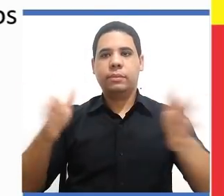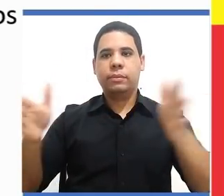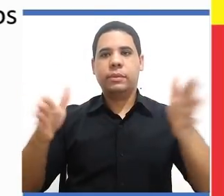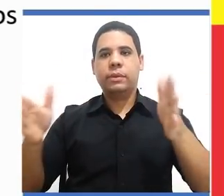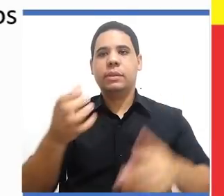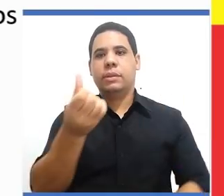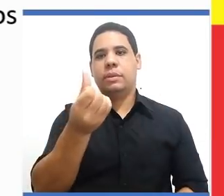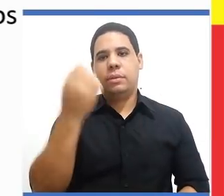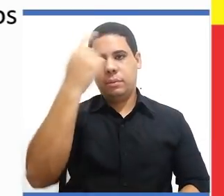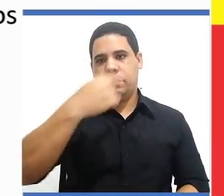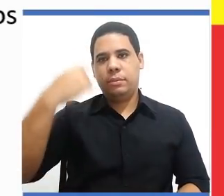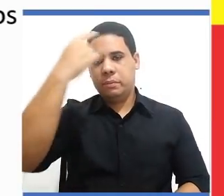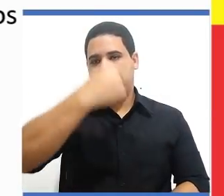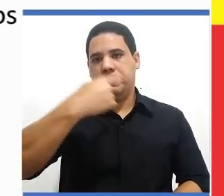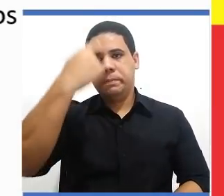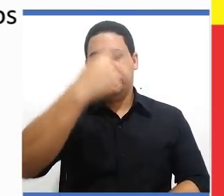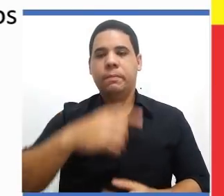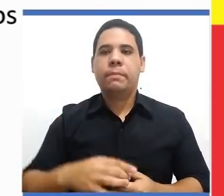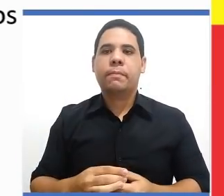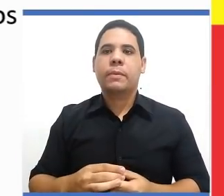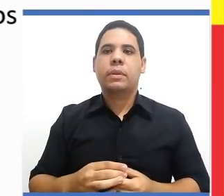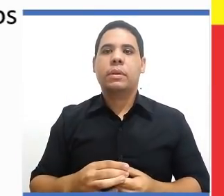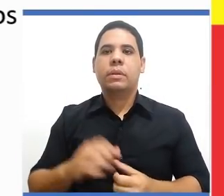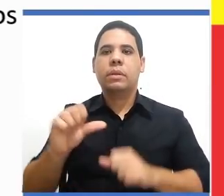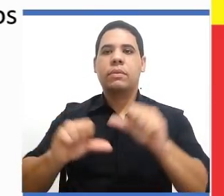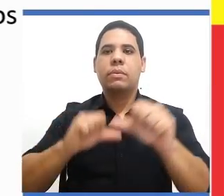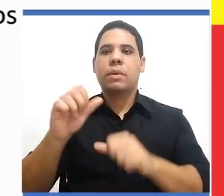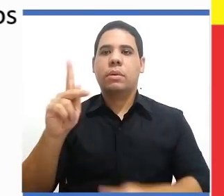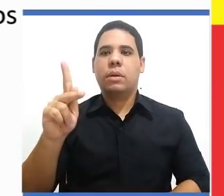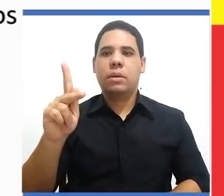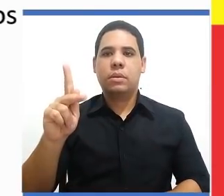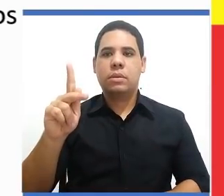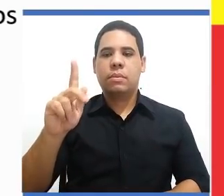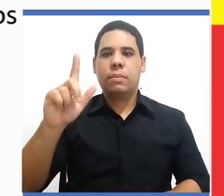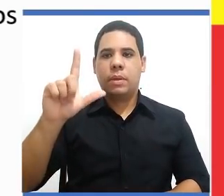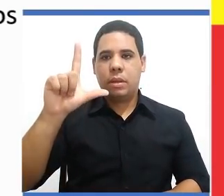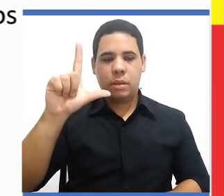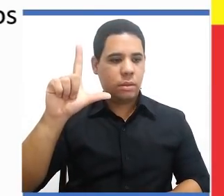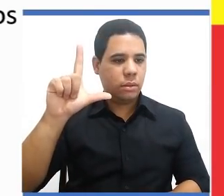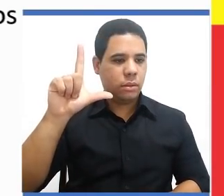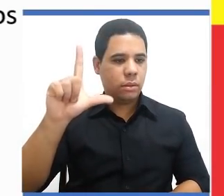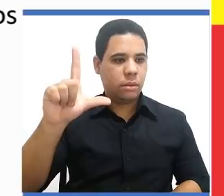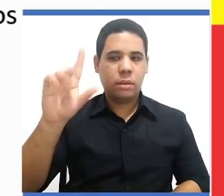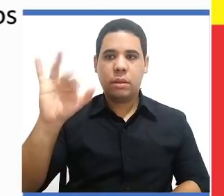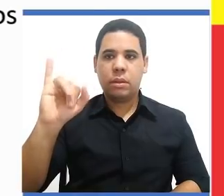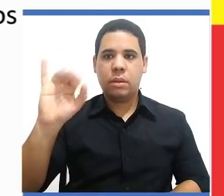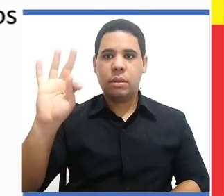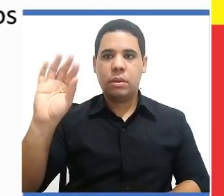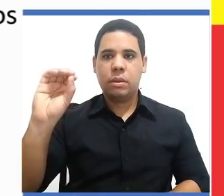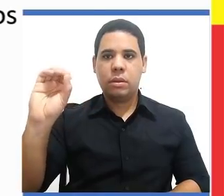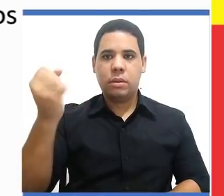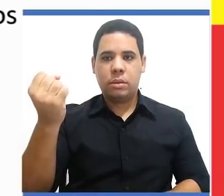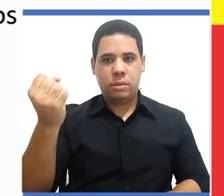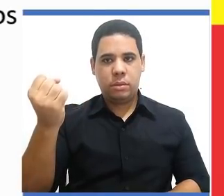1440 ml. Então, essa é a quantidade de ml gasto por essa torneira em 6